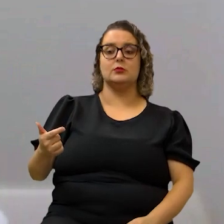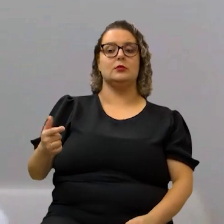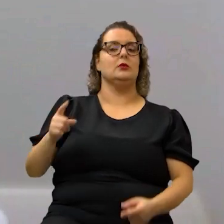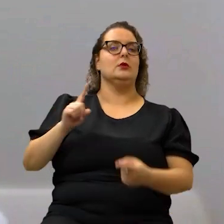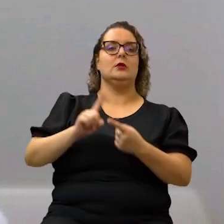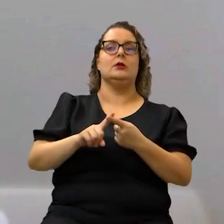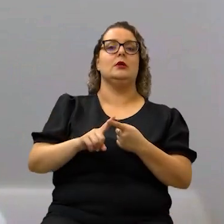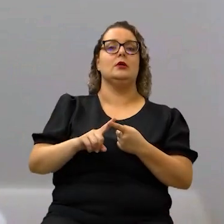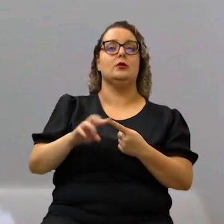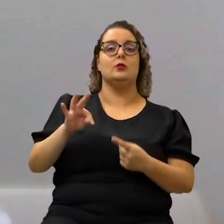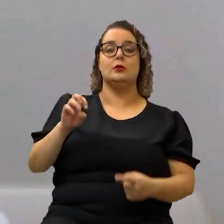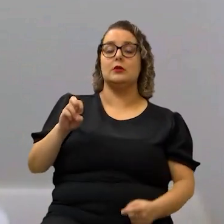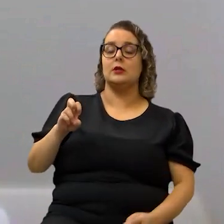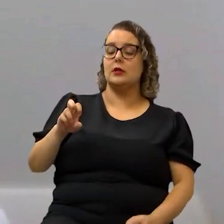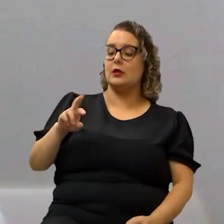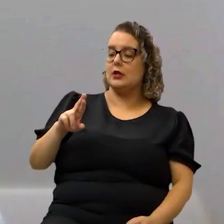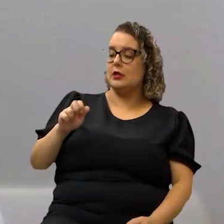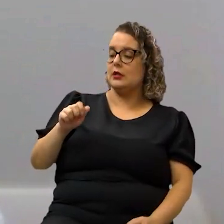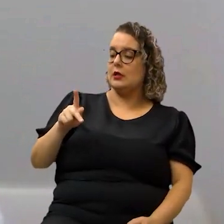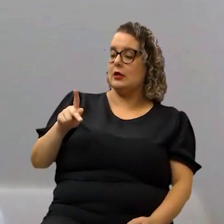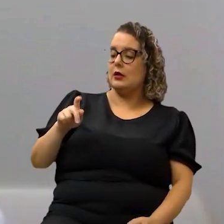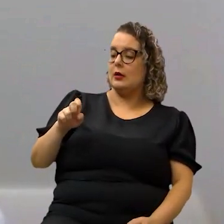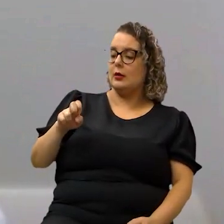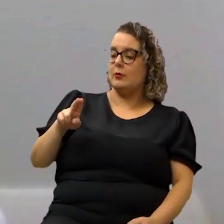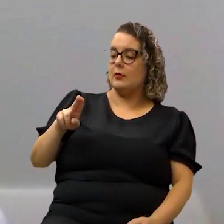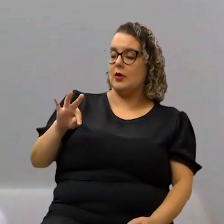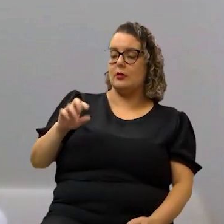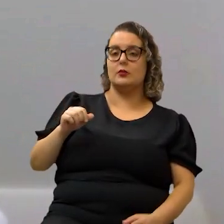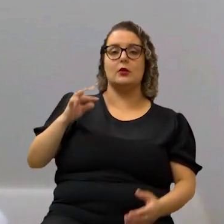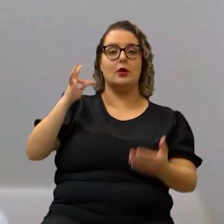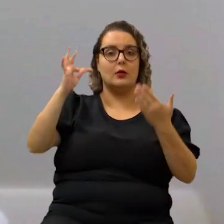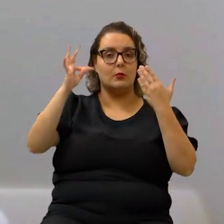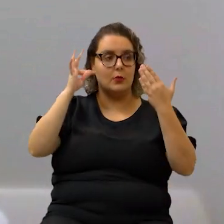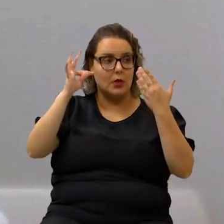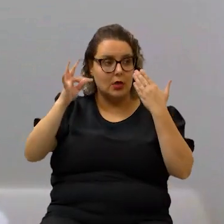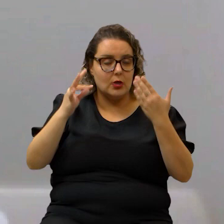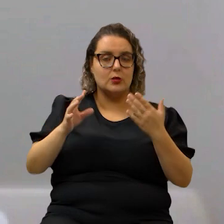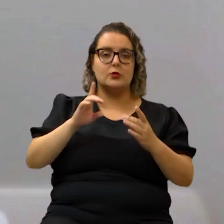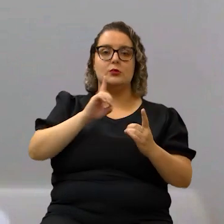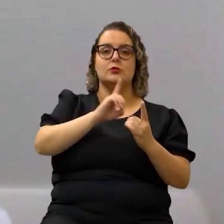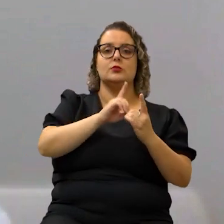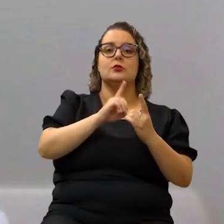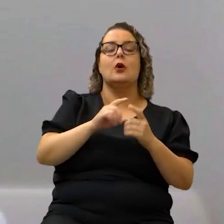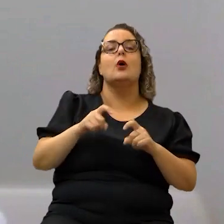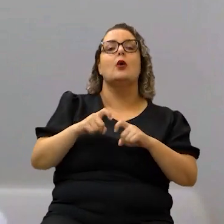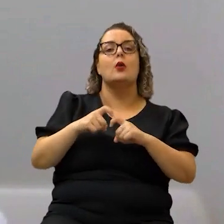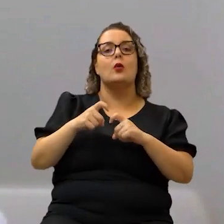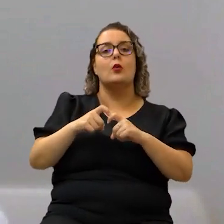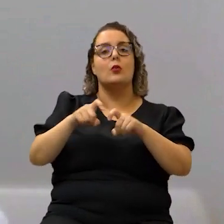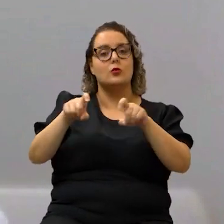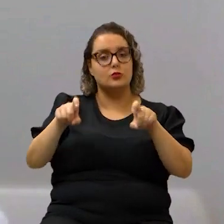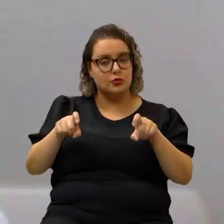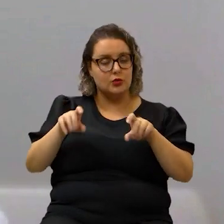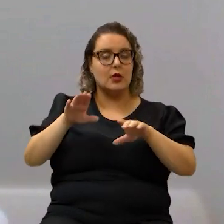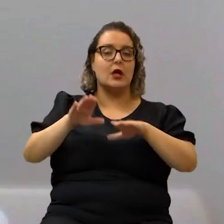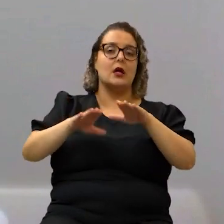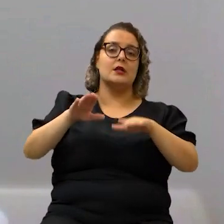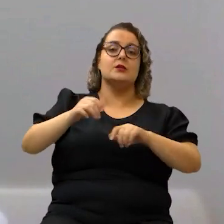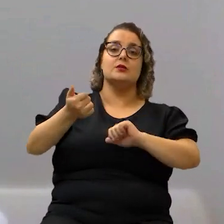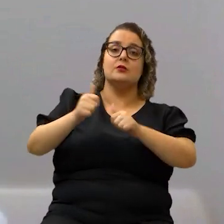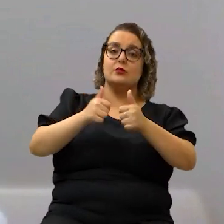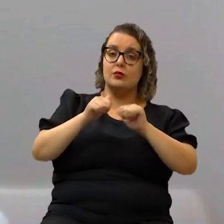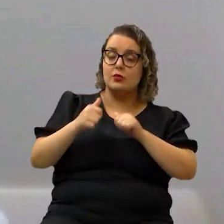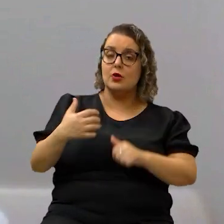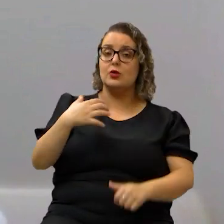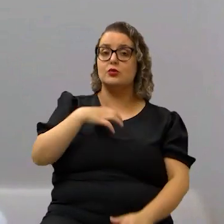citei vários: o terapeuta, o médico que vai dar uma assistência para a paciente, o ginecologista, que muitas